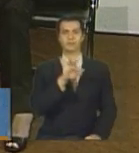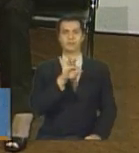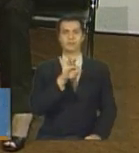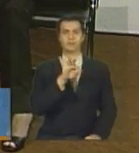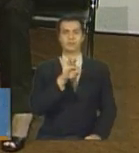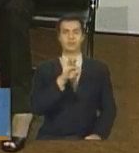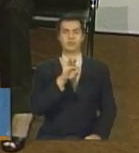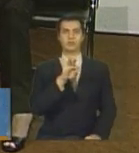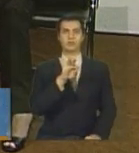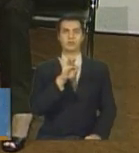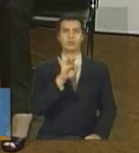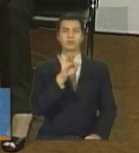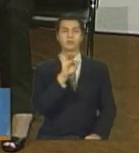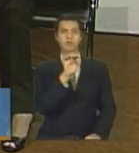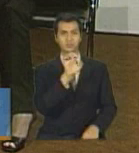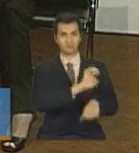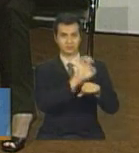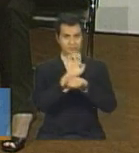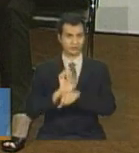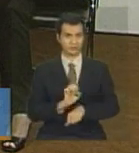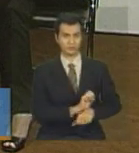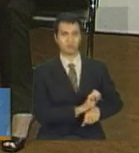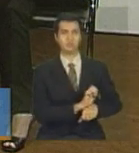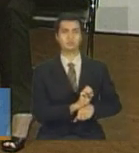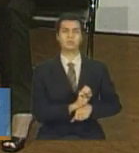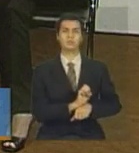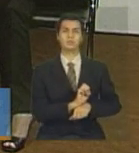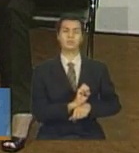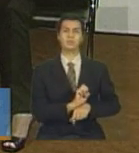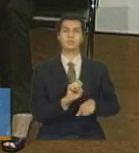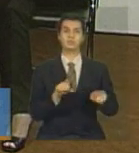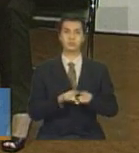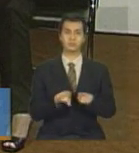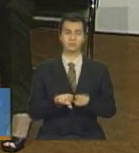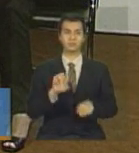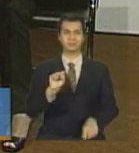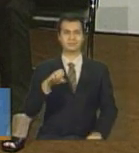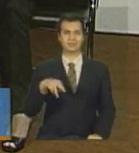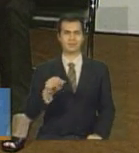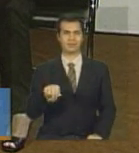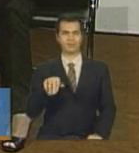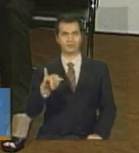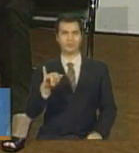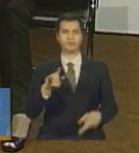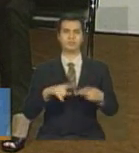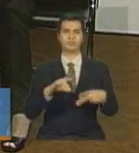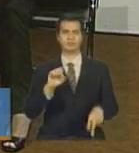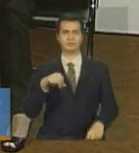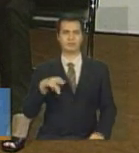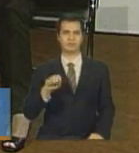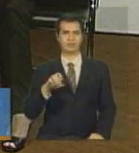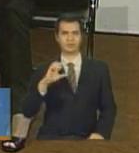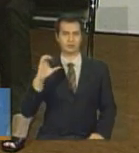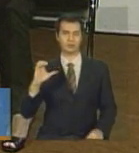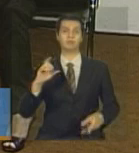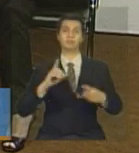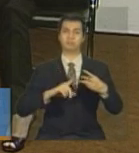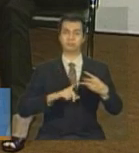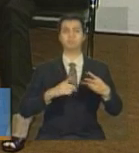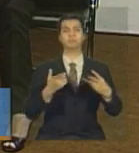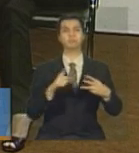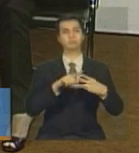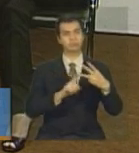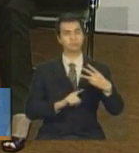da Rede Federal de Educação Profissional e Tecnológica, e SENAI e SENAC. a partir de um diálogo e